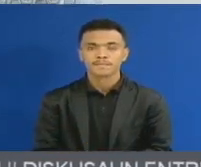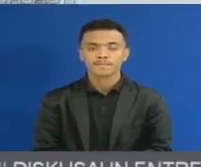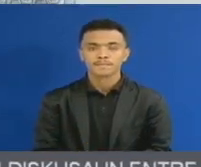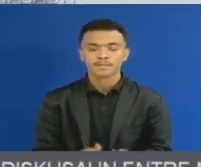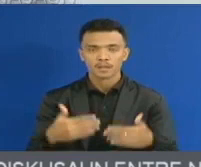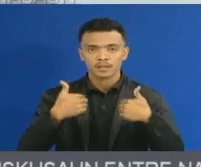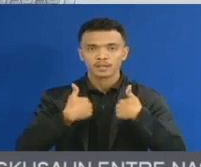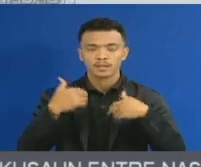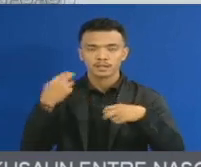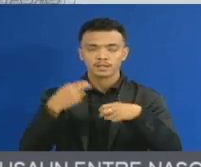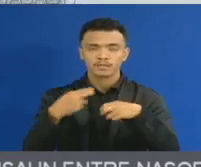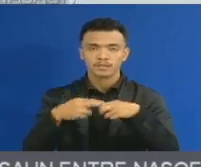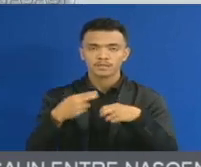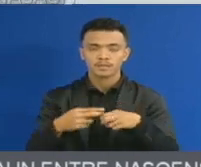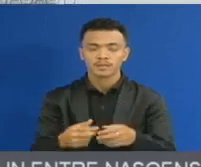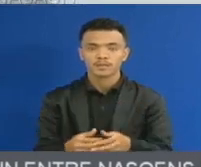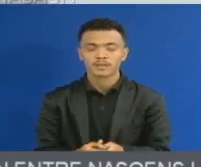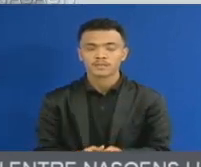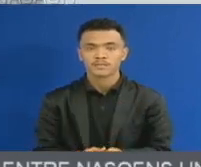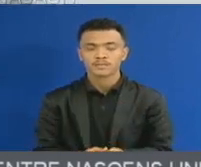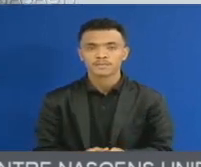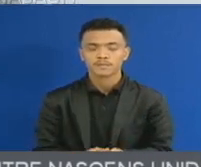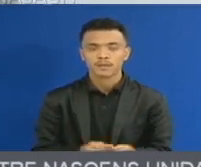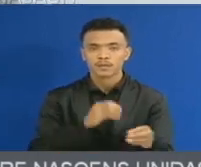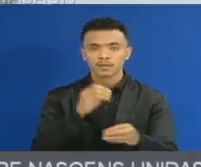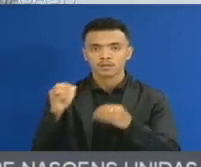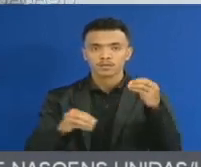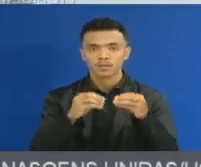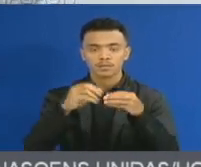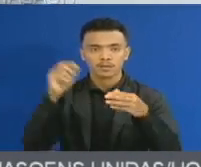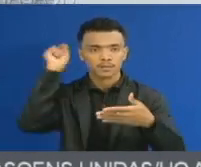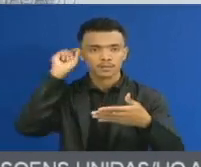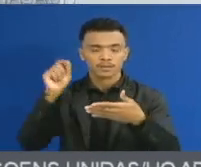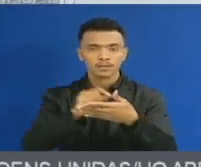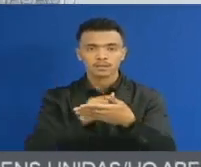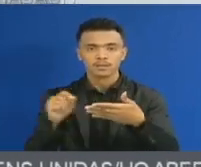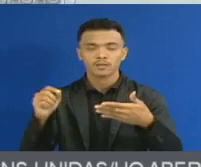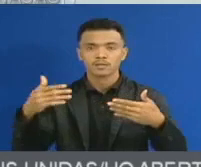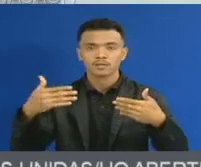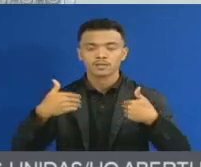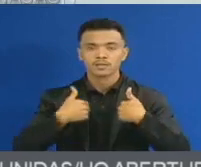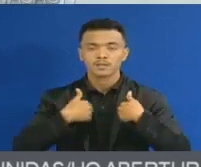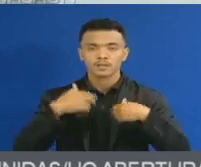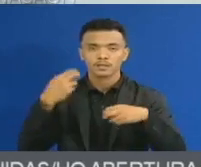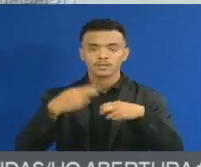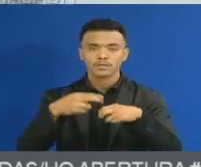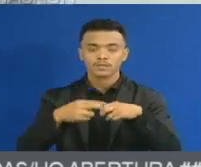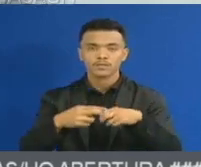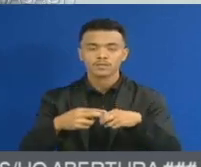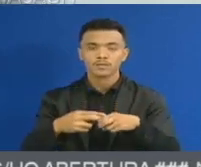dificuldade, realmente ia dificuldades, com a administração, ia dificuldade com a